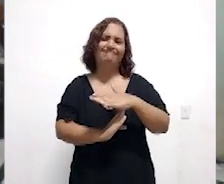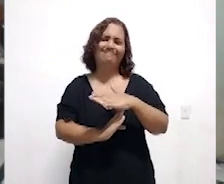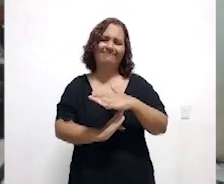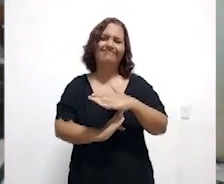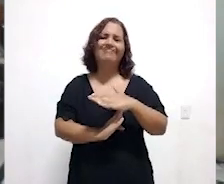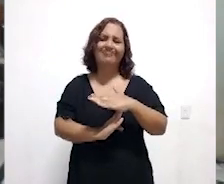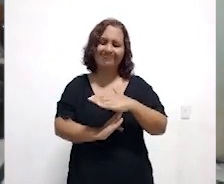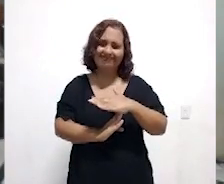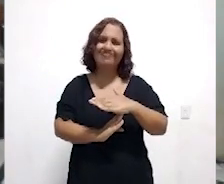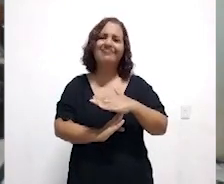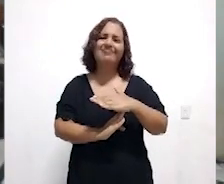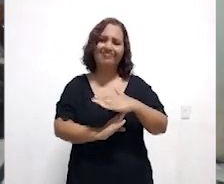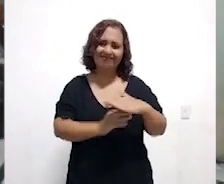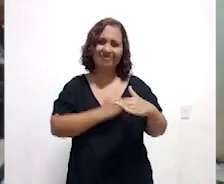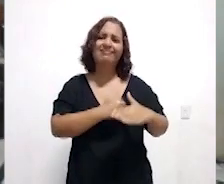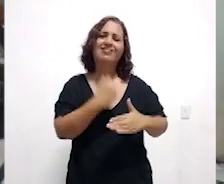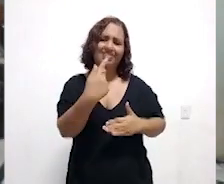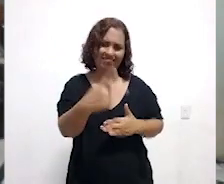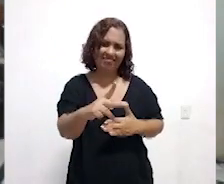para a sua vida.